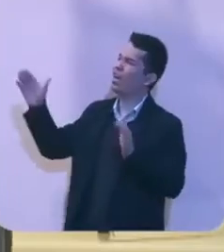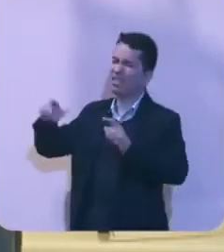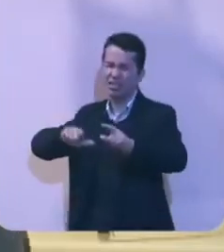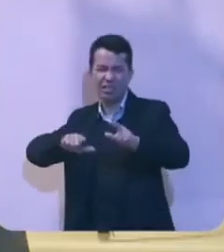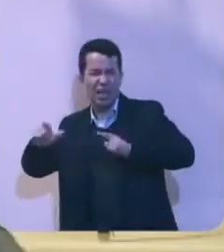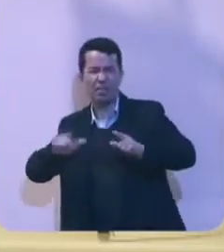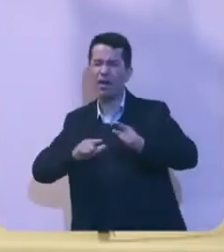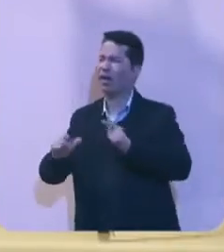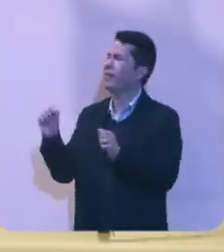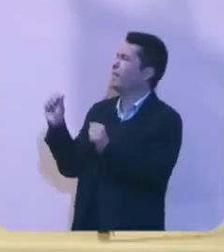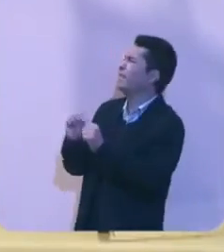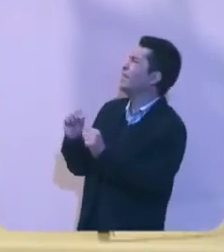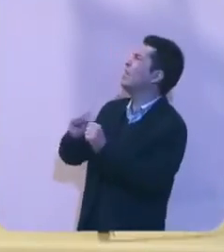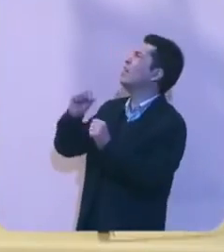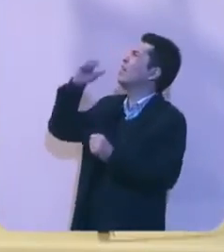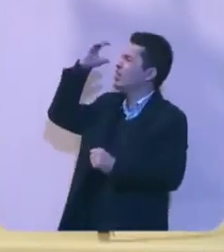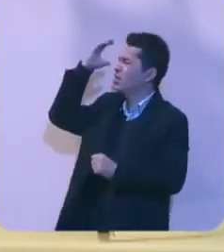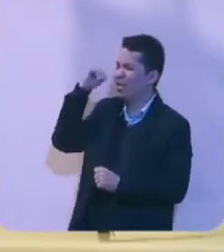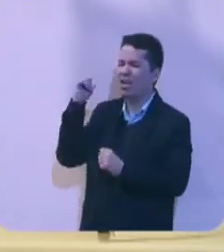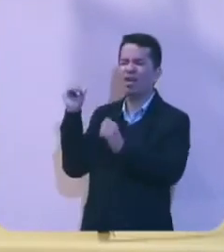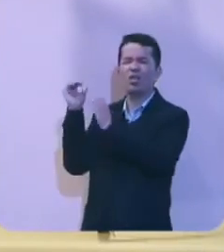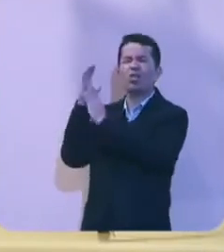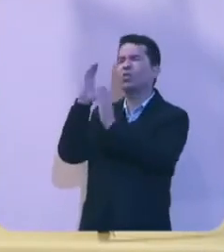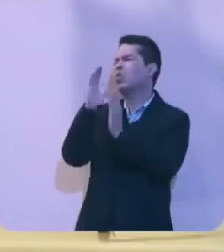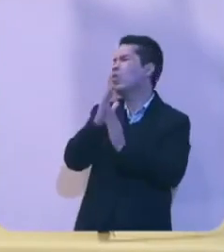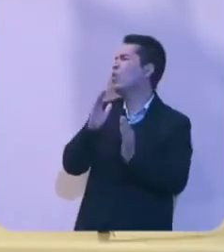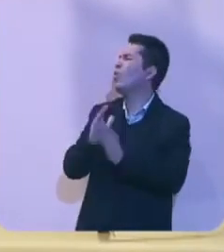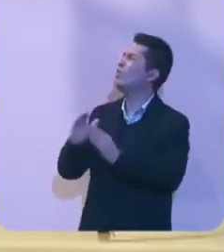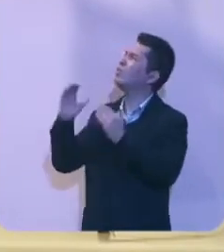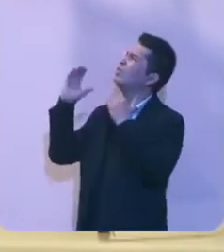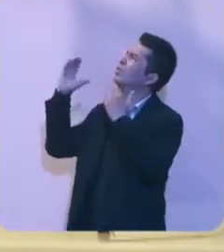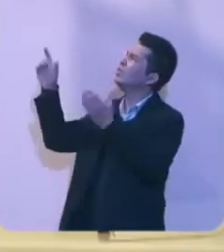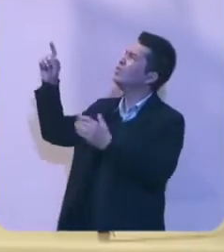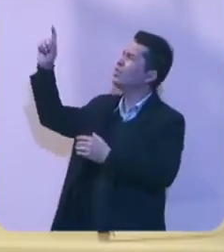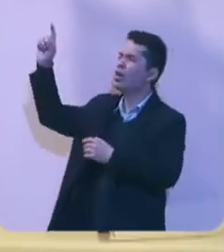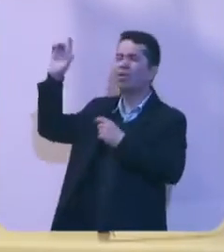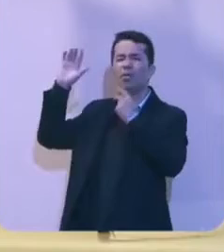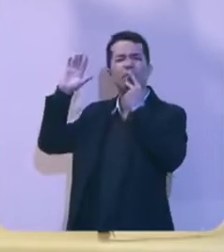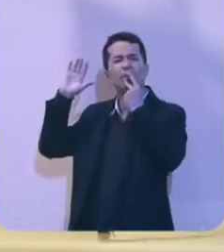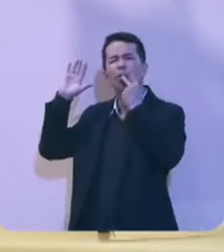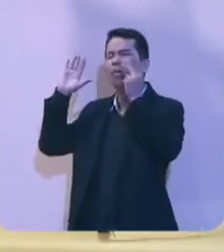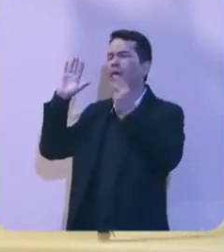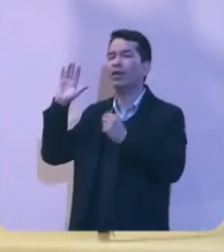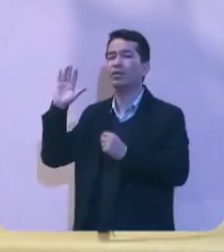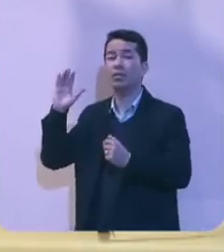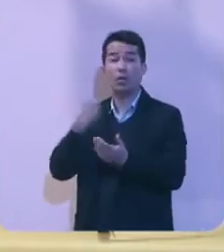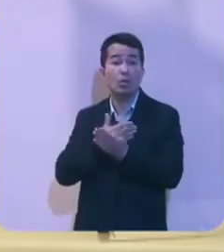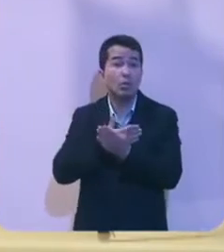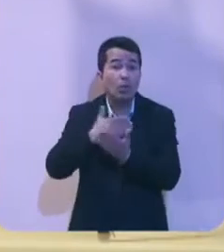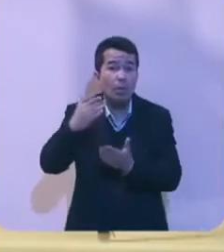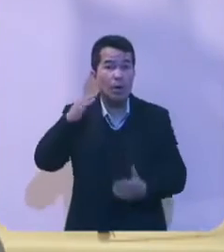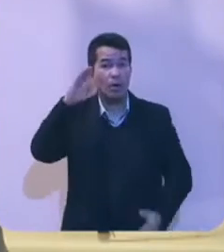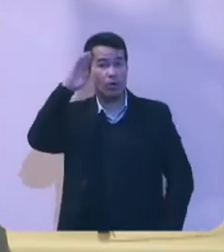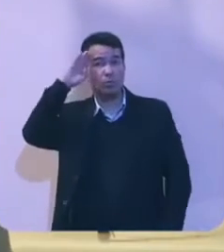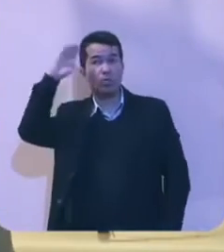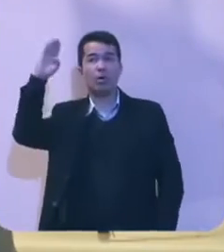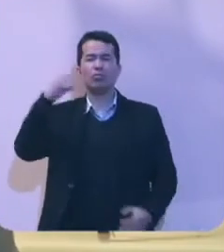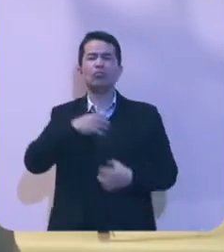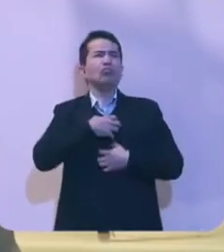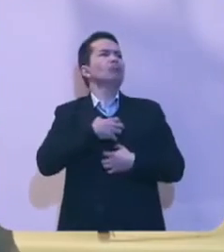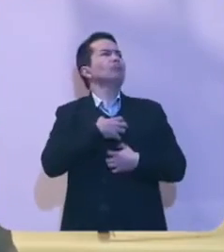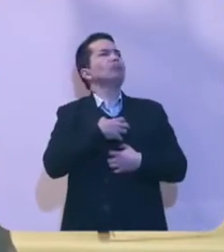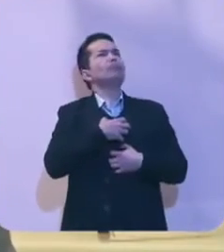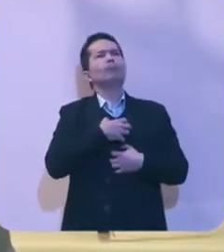sei como, mas vai acontecer. Senhor, eu te louvo, porque o Senhor me prometeu. E aí o coração deles